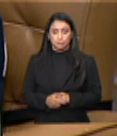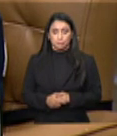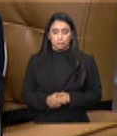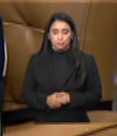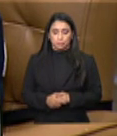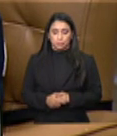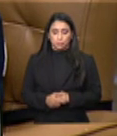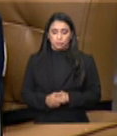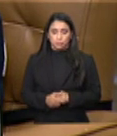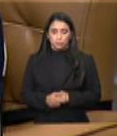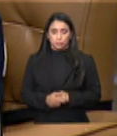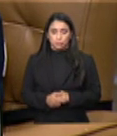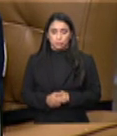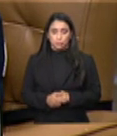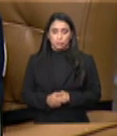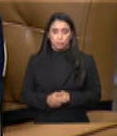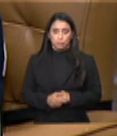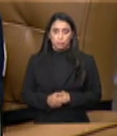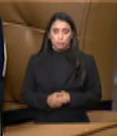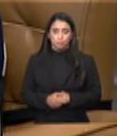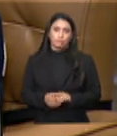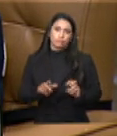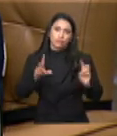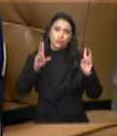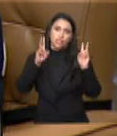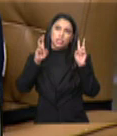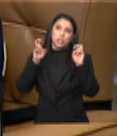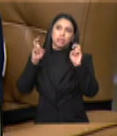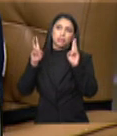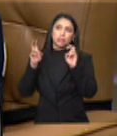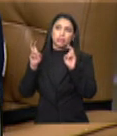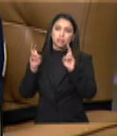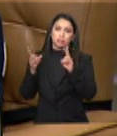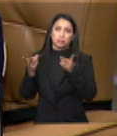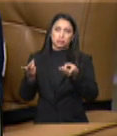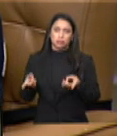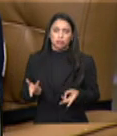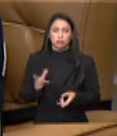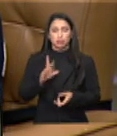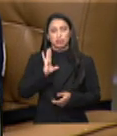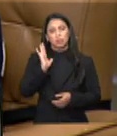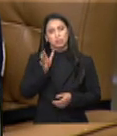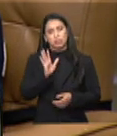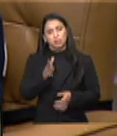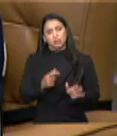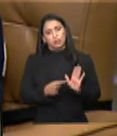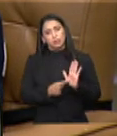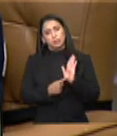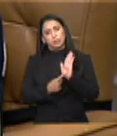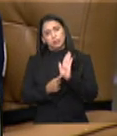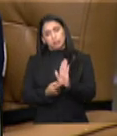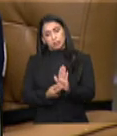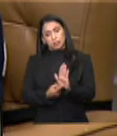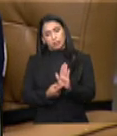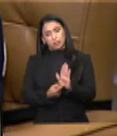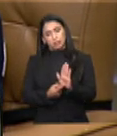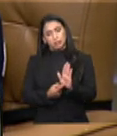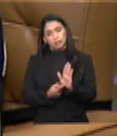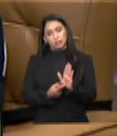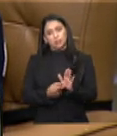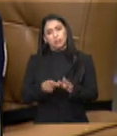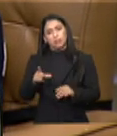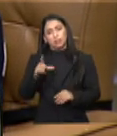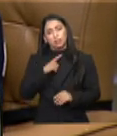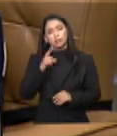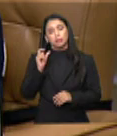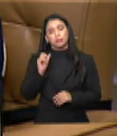além destas questões que já foram, portanto, ventiladas,